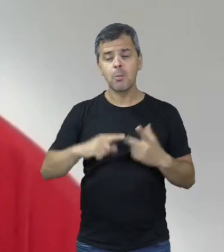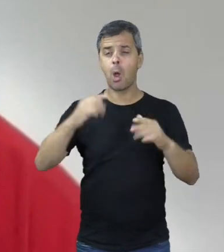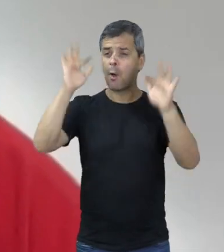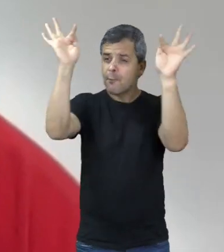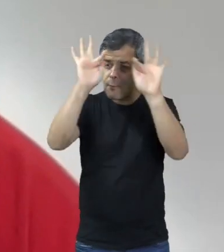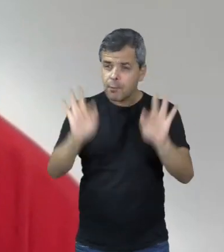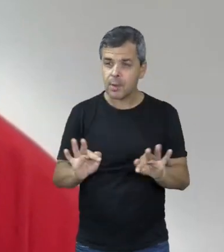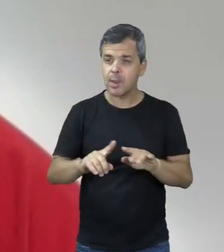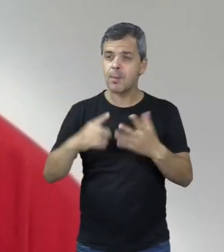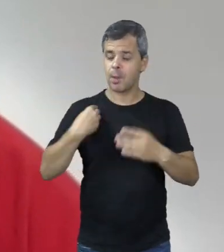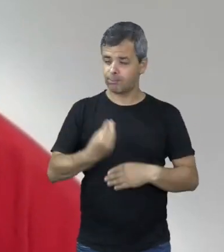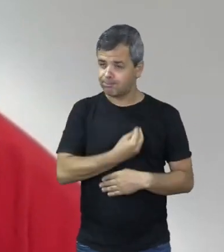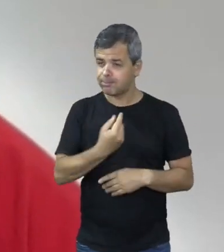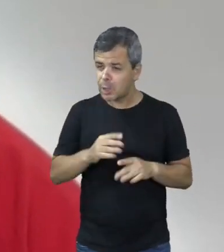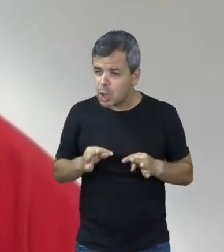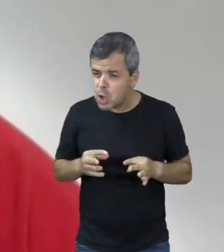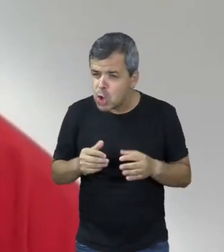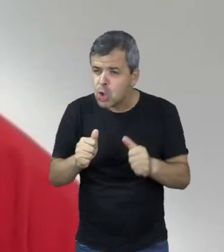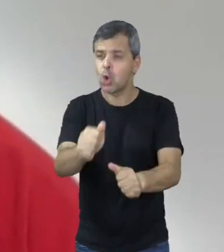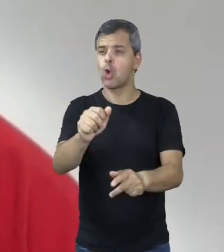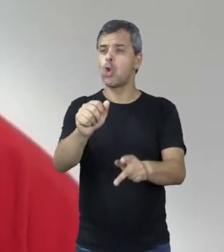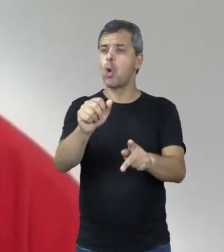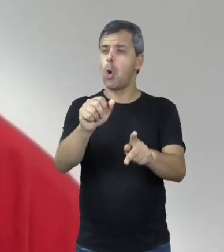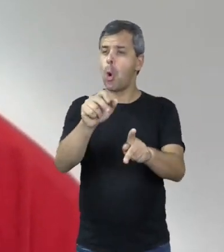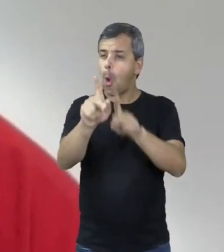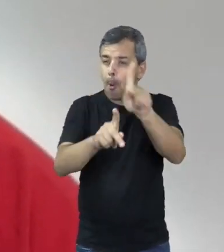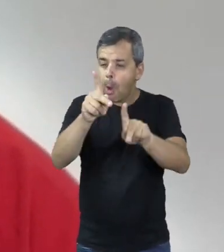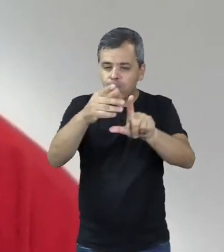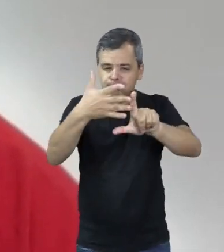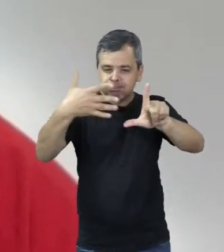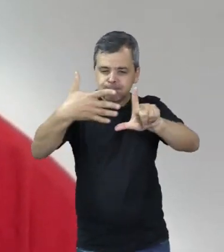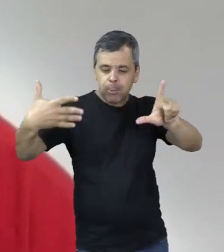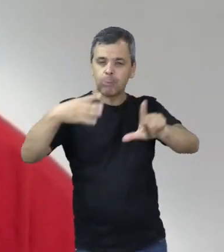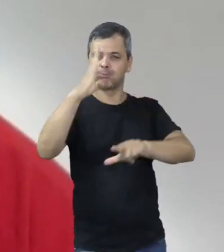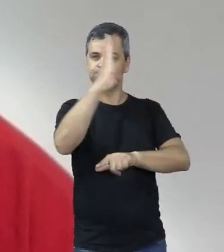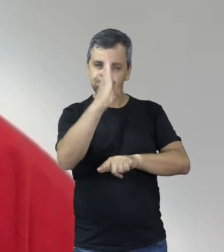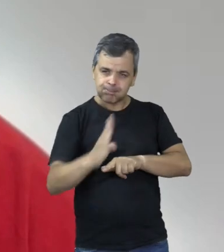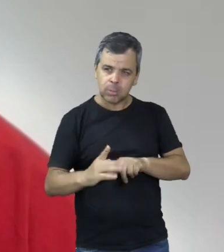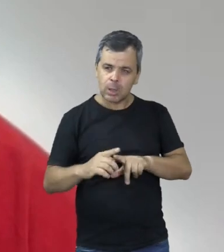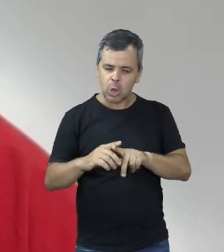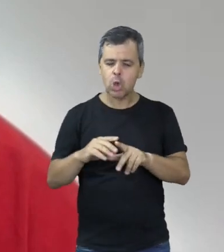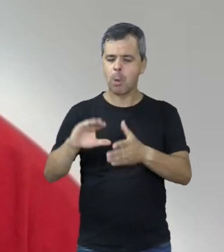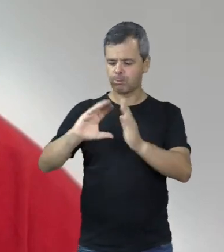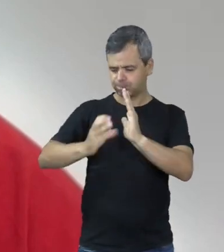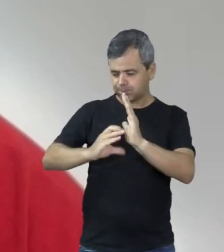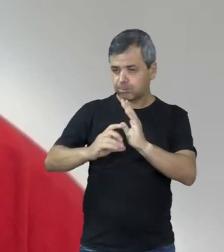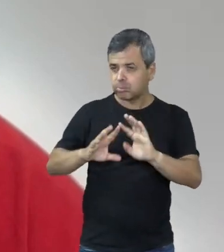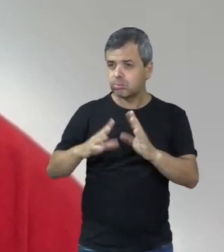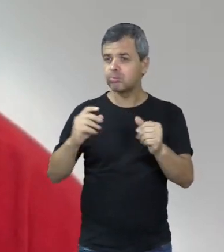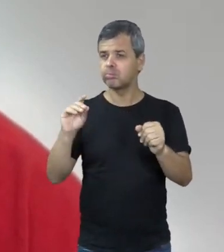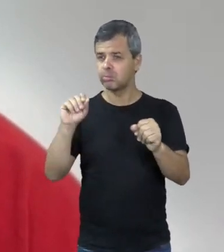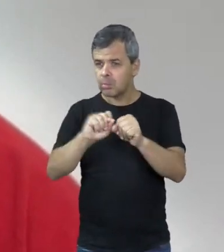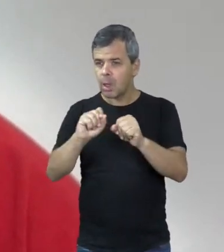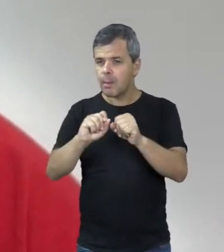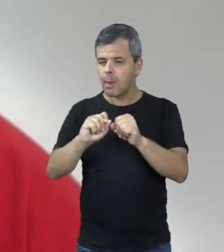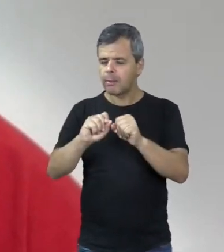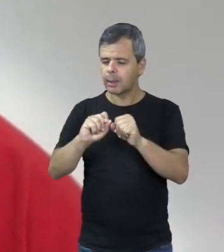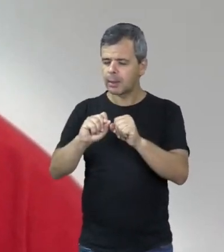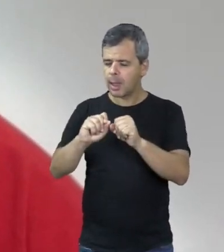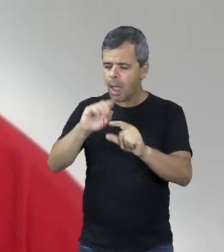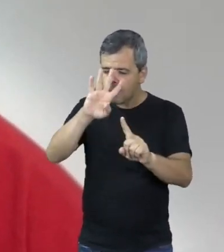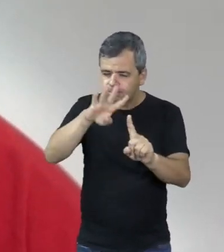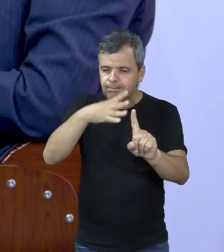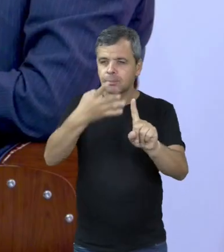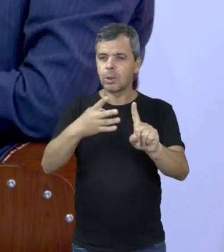feliz, obviamente, de estar aqui, mas para toda a população trans do Brasil, com esse partido aí que realmente é um partido que encampa, de fato, as